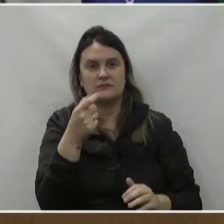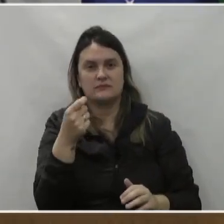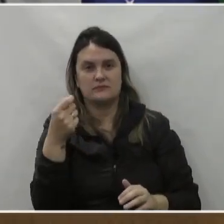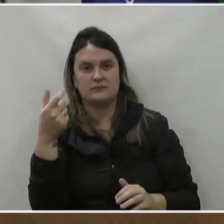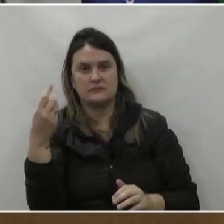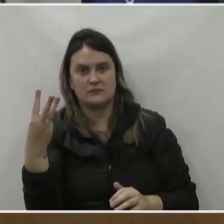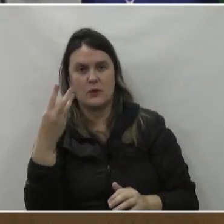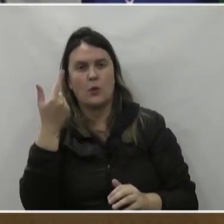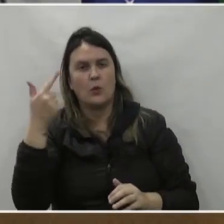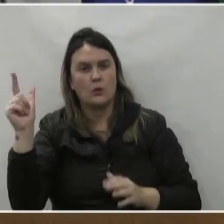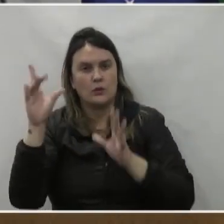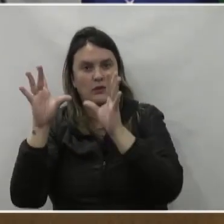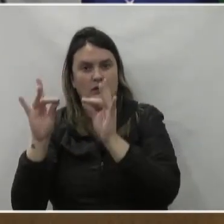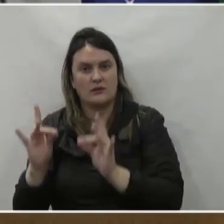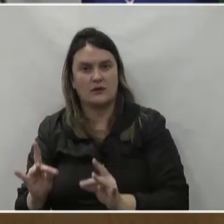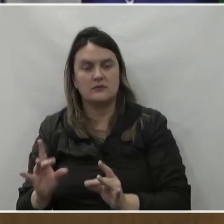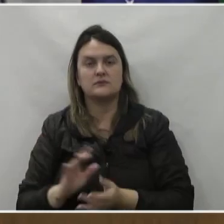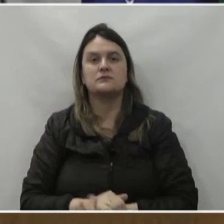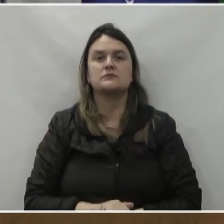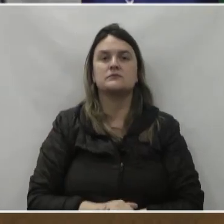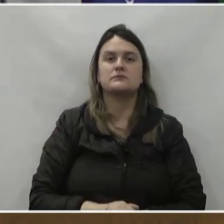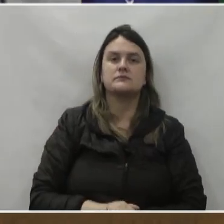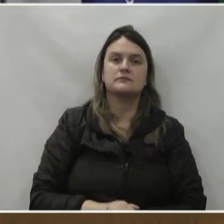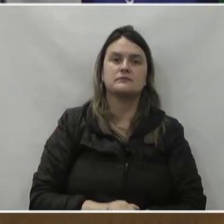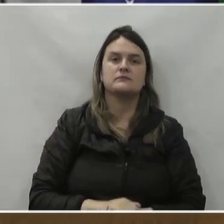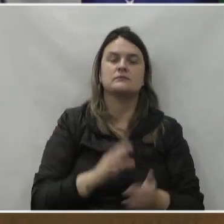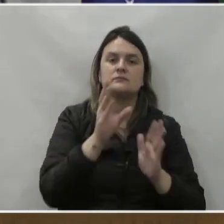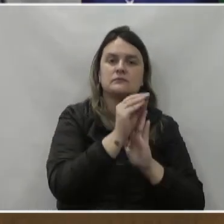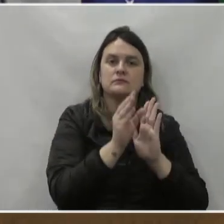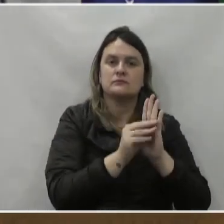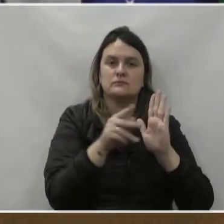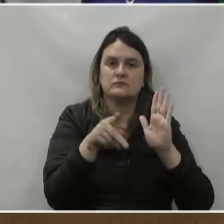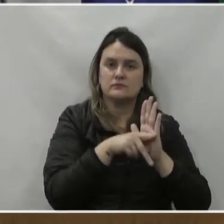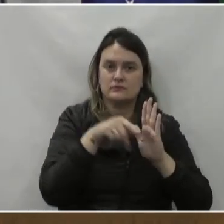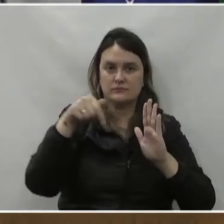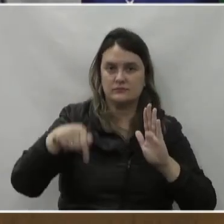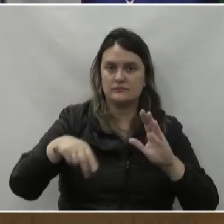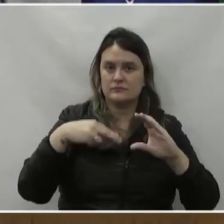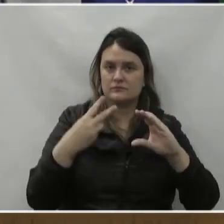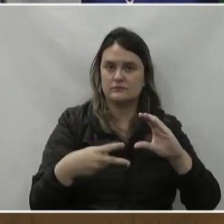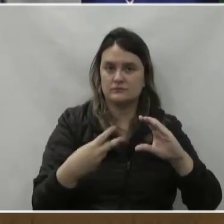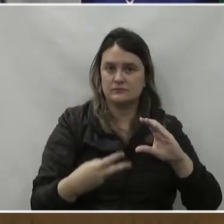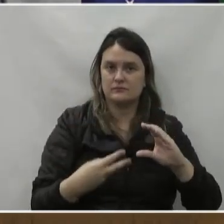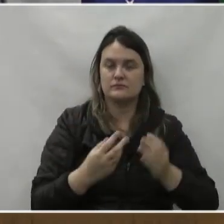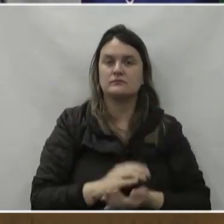3058/2003 e dá outras providências. Matéria do Legislativo.